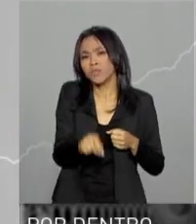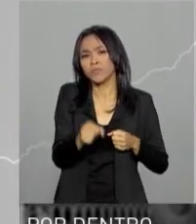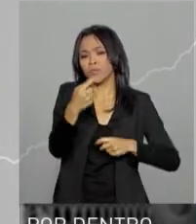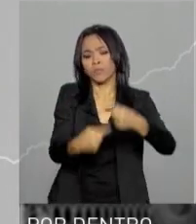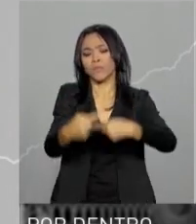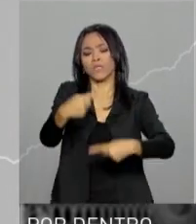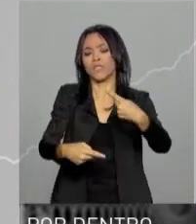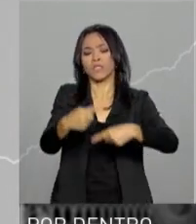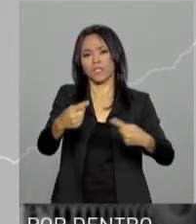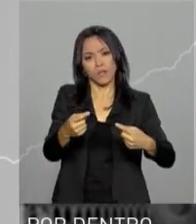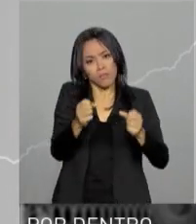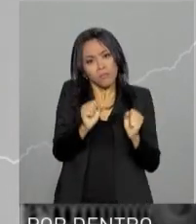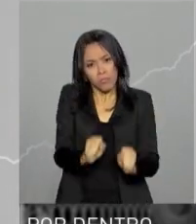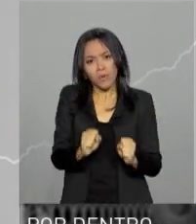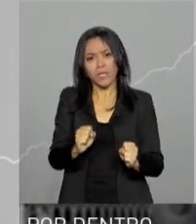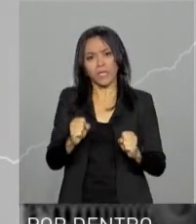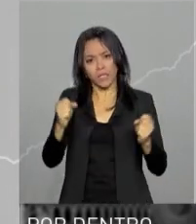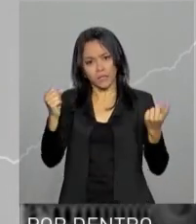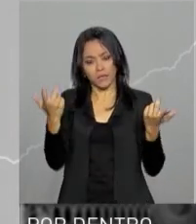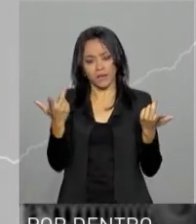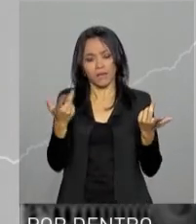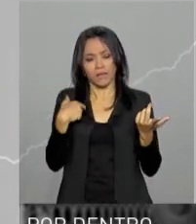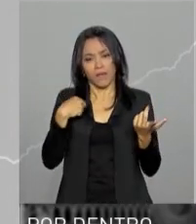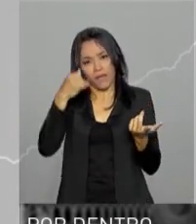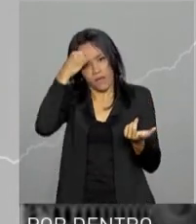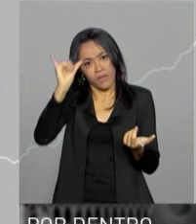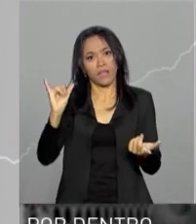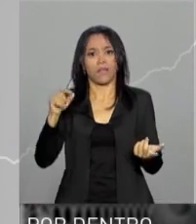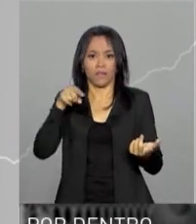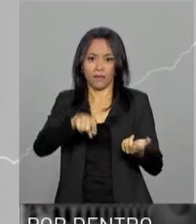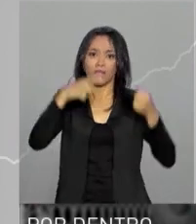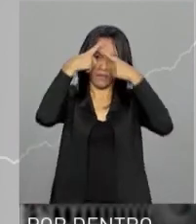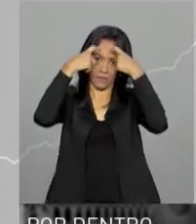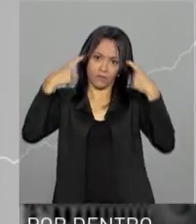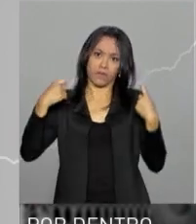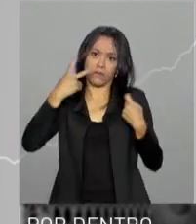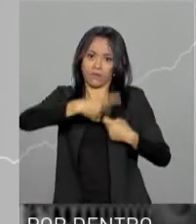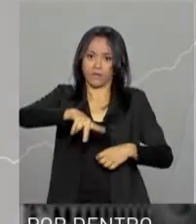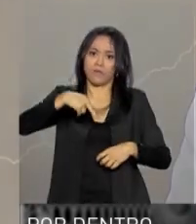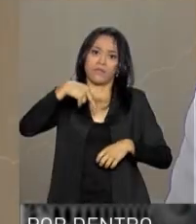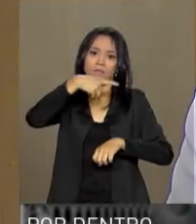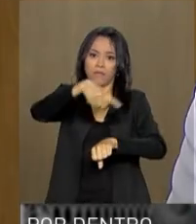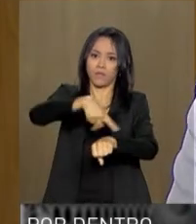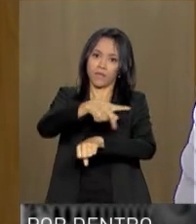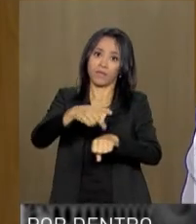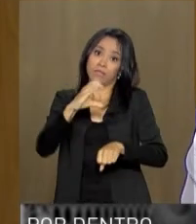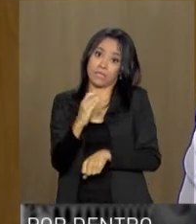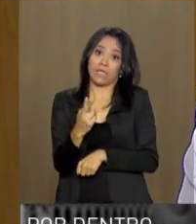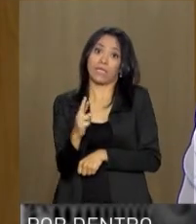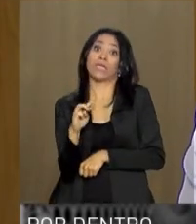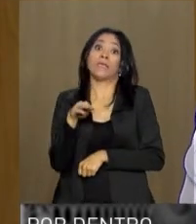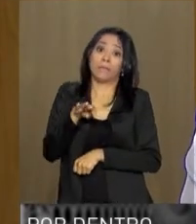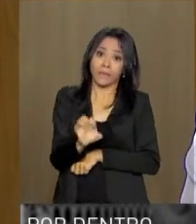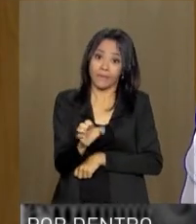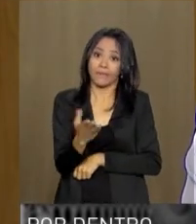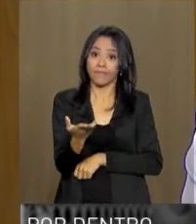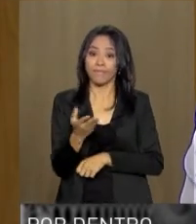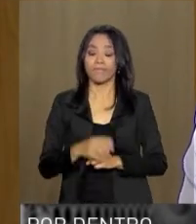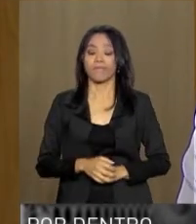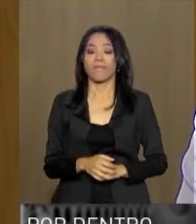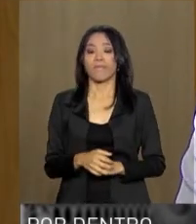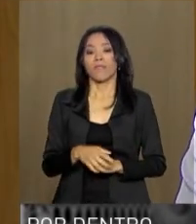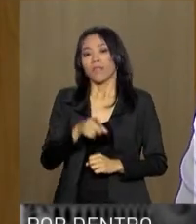no momento do combate a esse crime no país sim quero citar um um exemplo de que